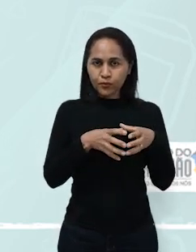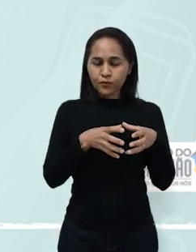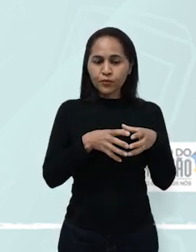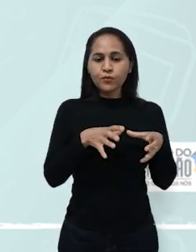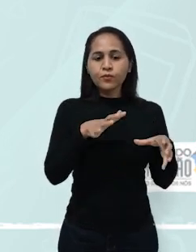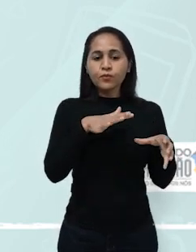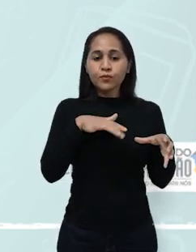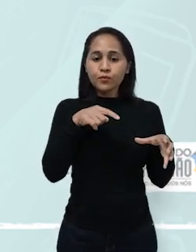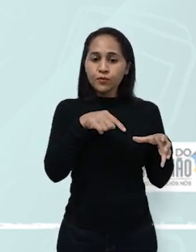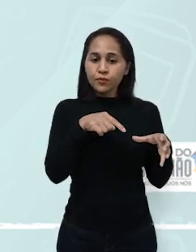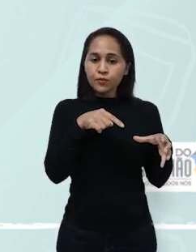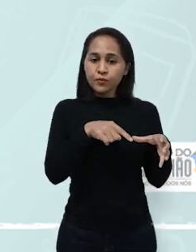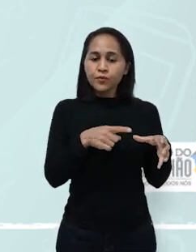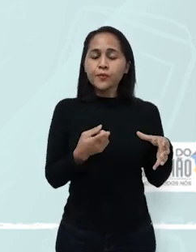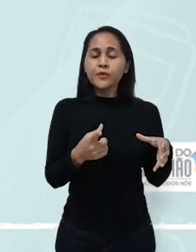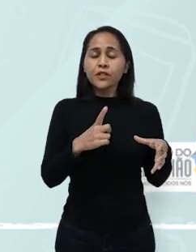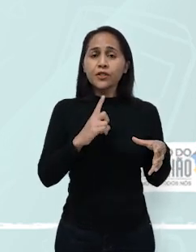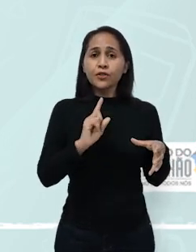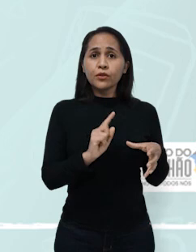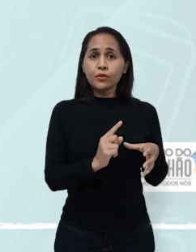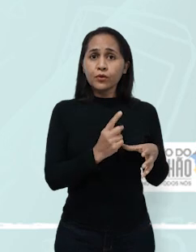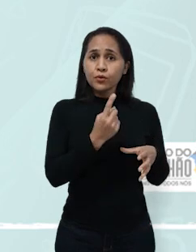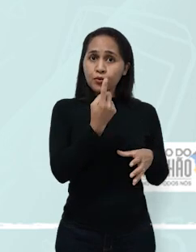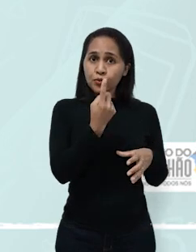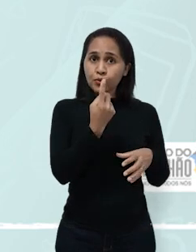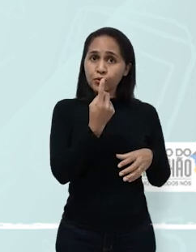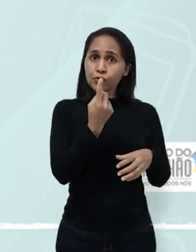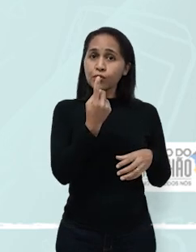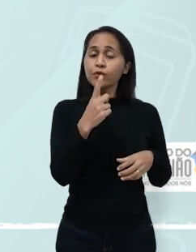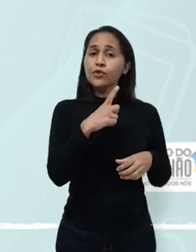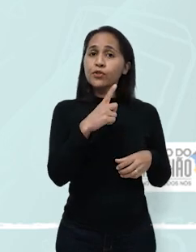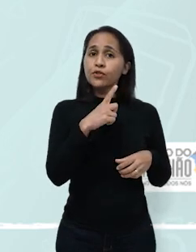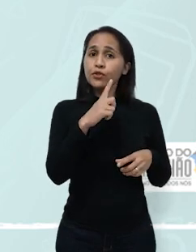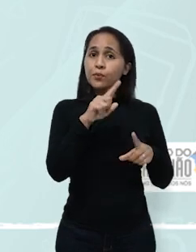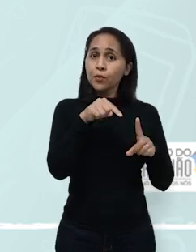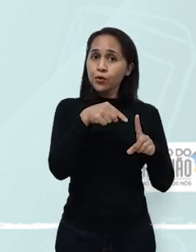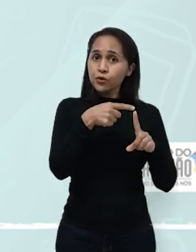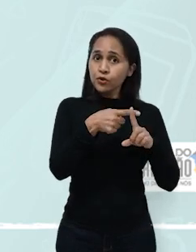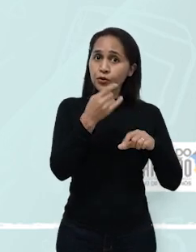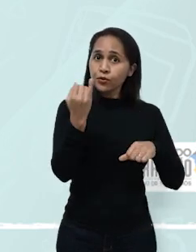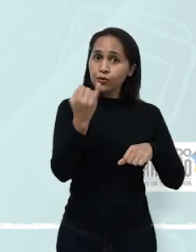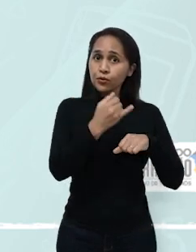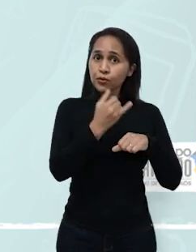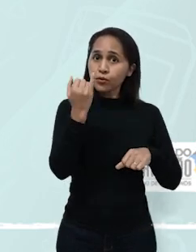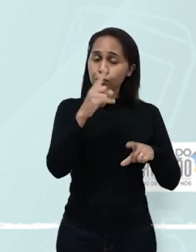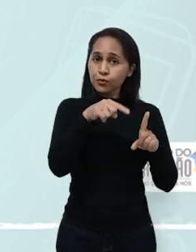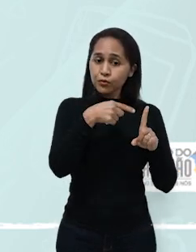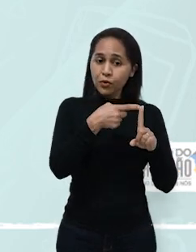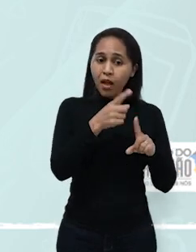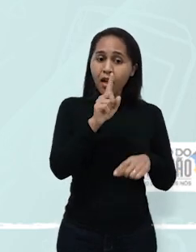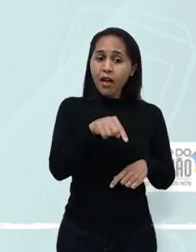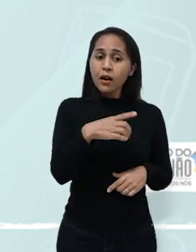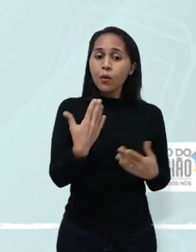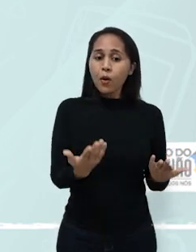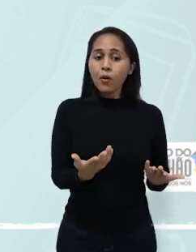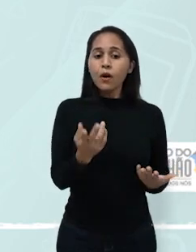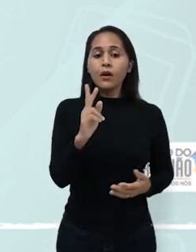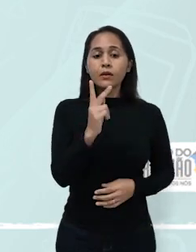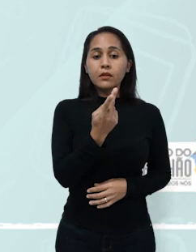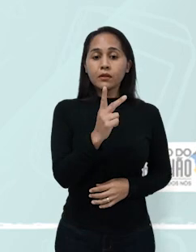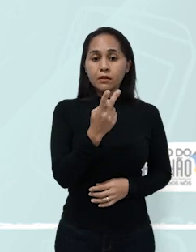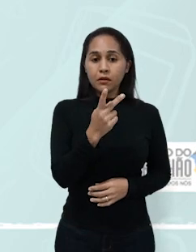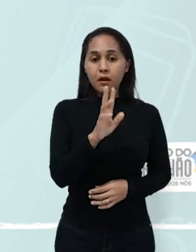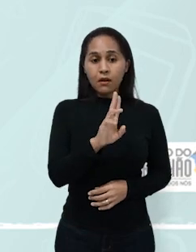compostos onde o único íon positivo era o hidrogênio. Então, para esses compostos, ele chamou